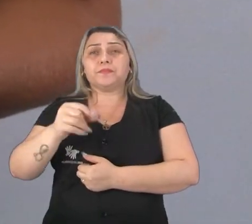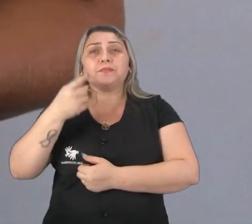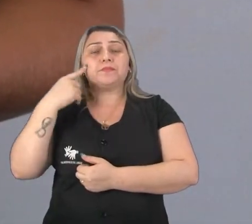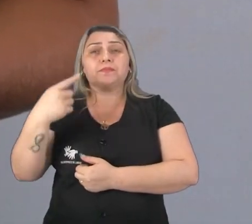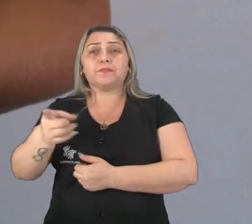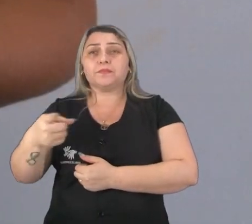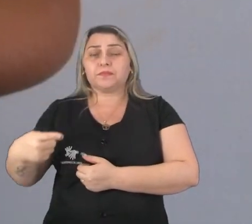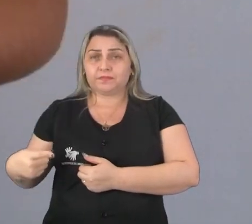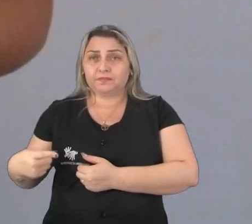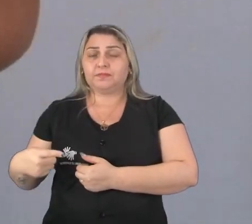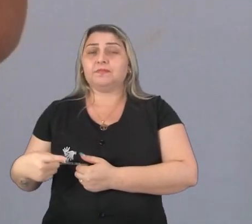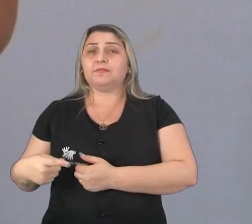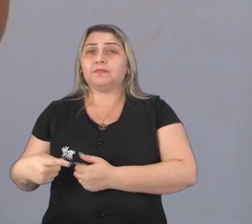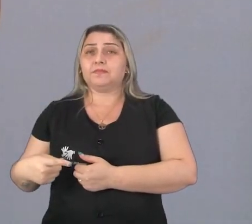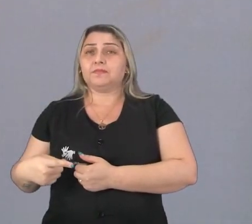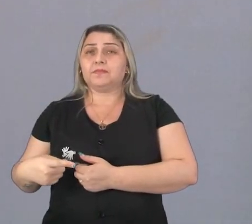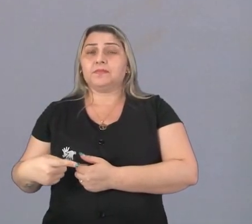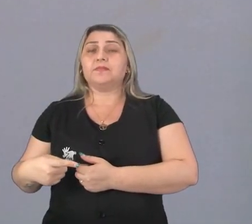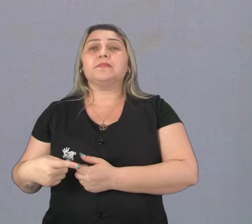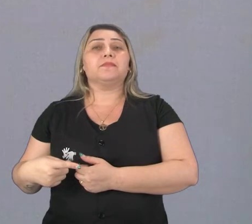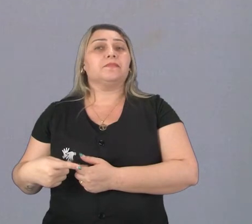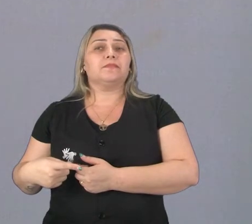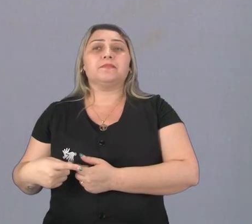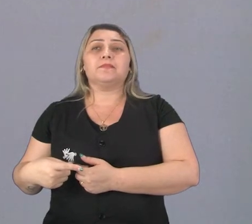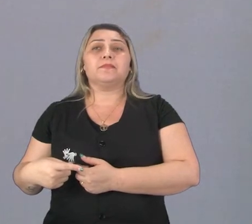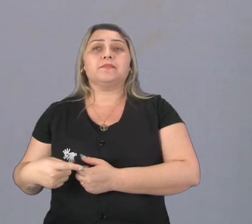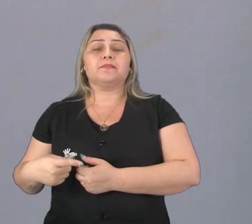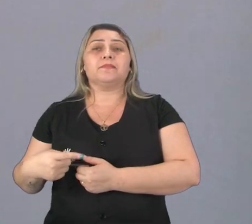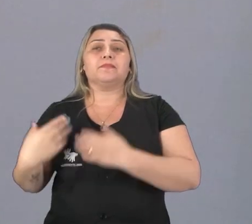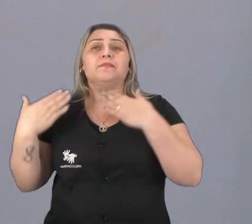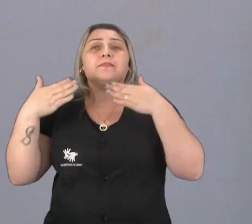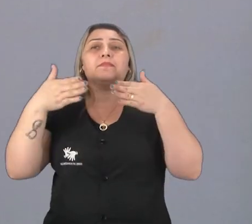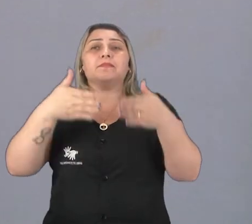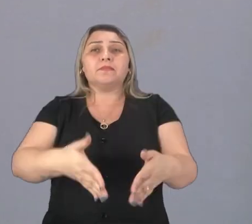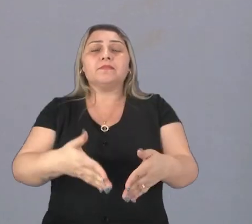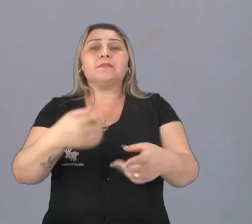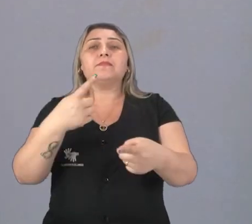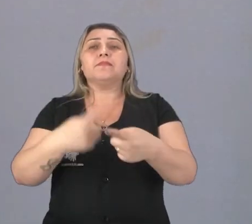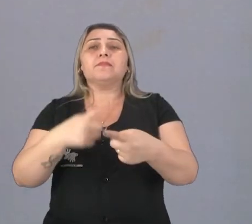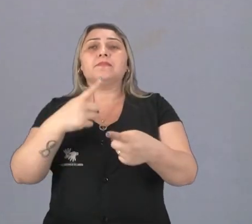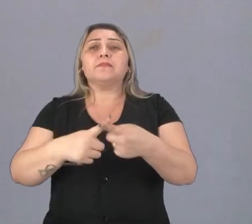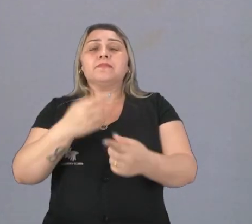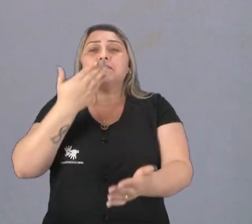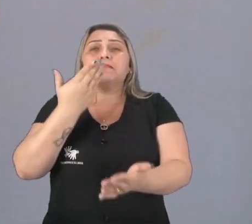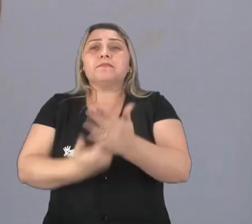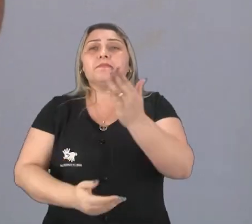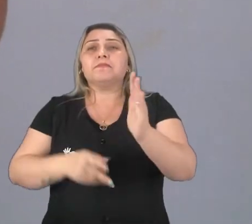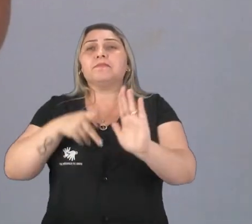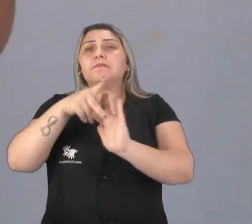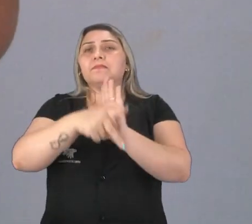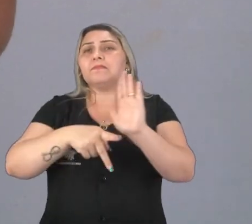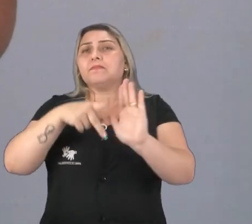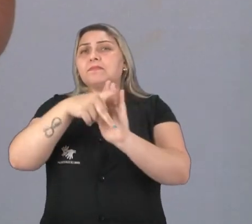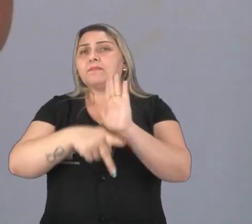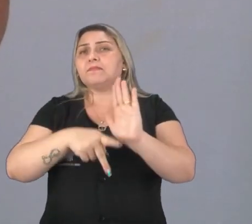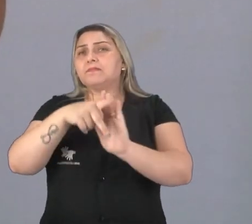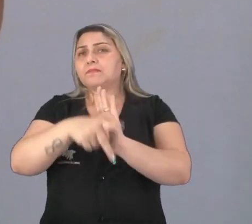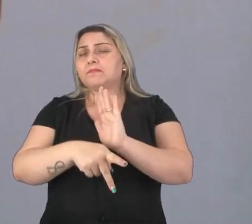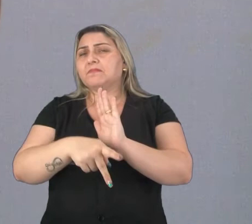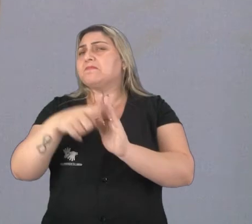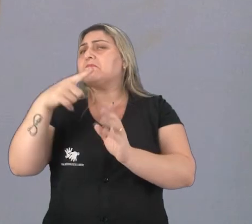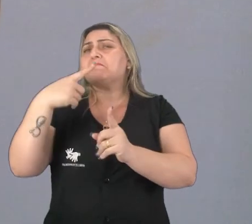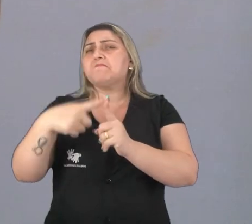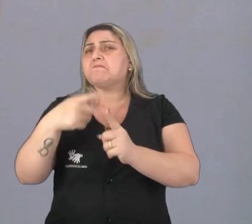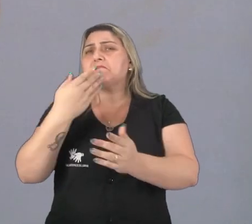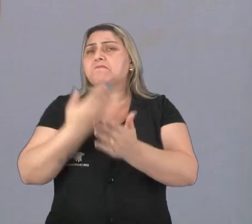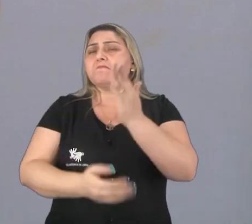10º ratinho, ele não apareceu por quê? Porque ele perdeu o trem. E por que será que ele